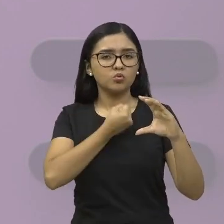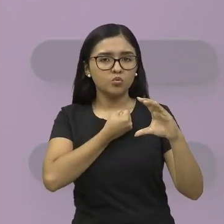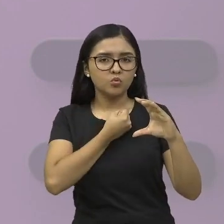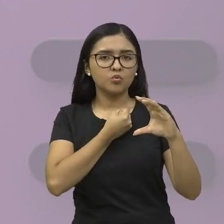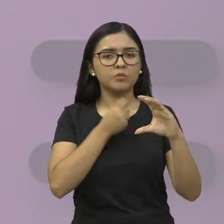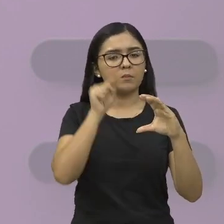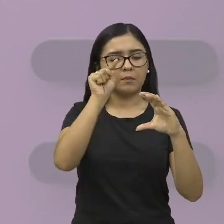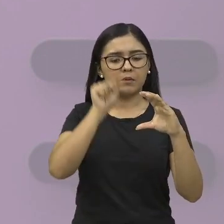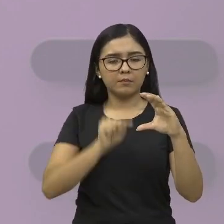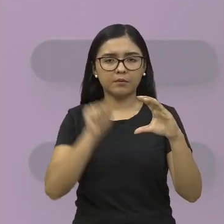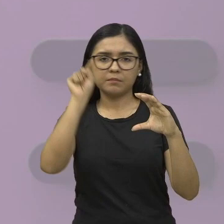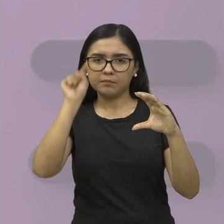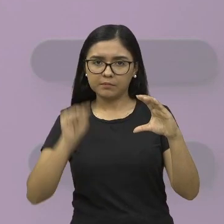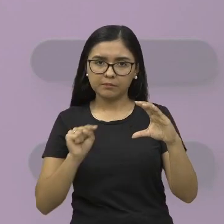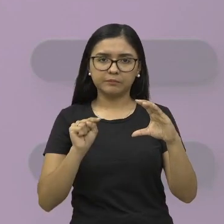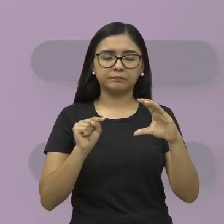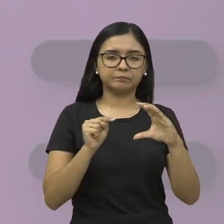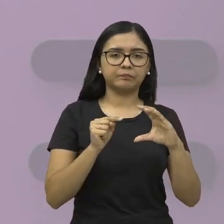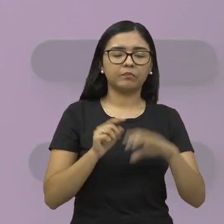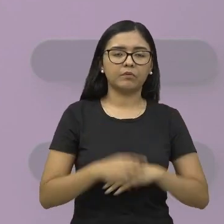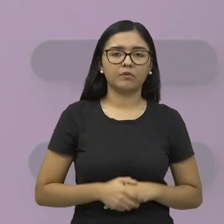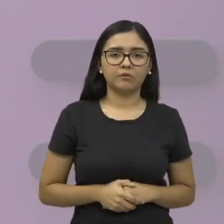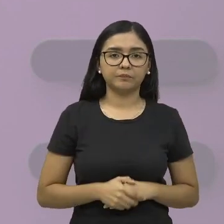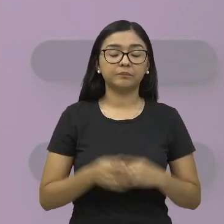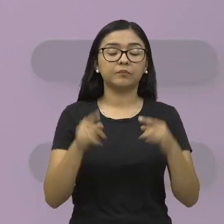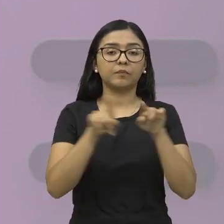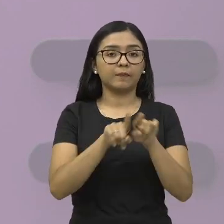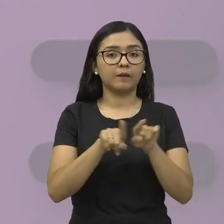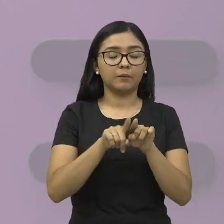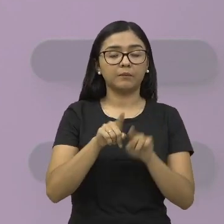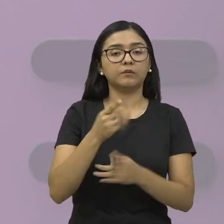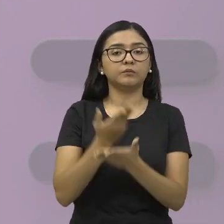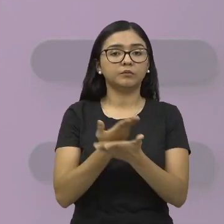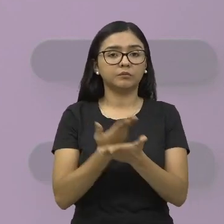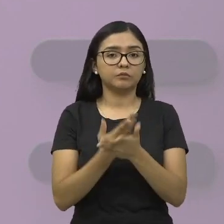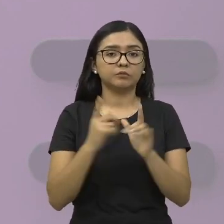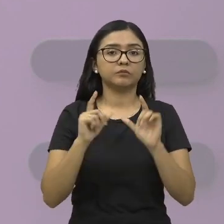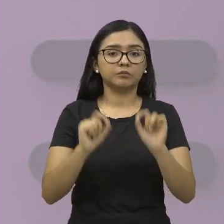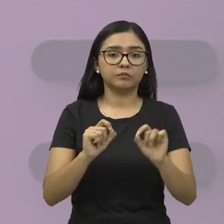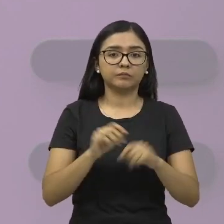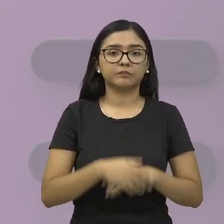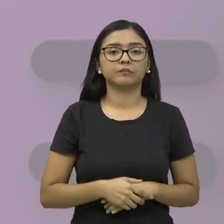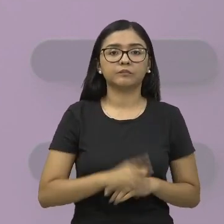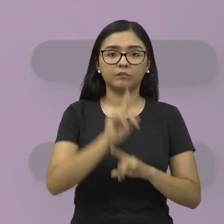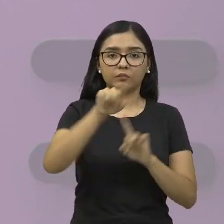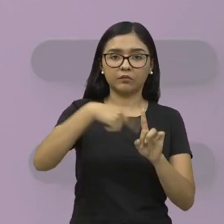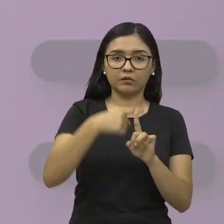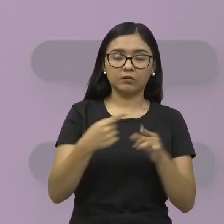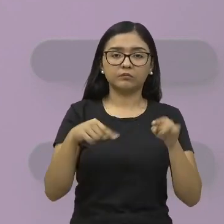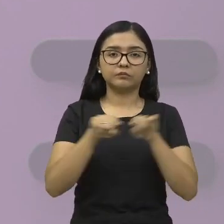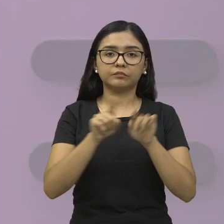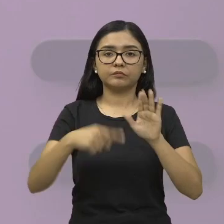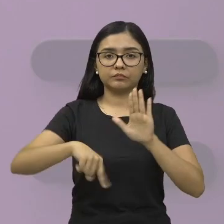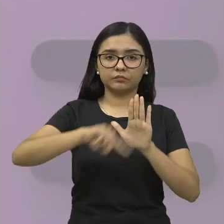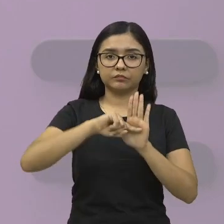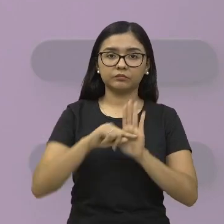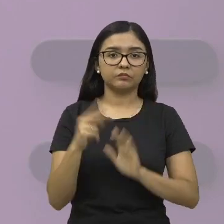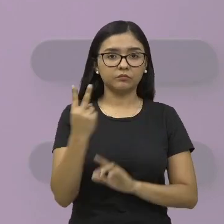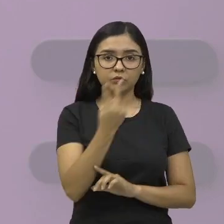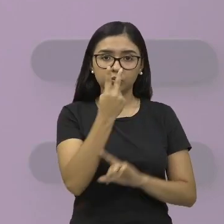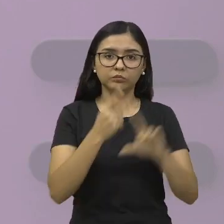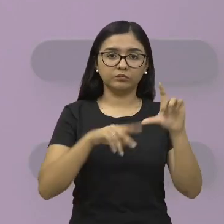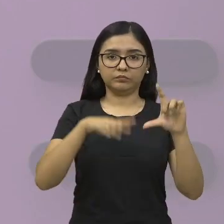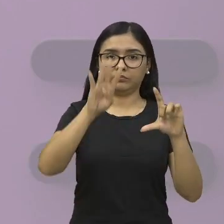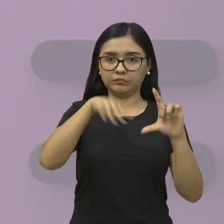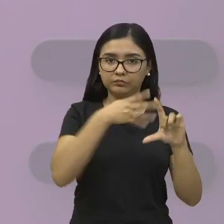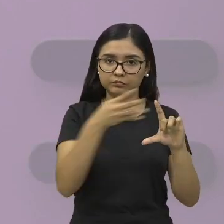cada termo e tal. Vimos também a operação de adição e subtração entre duas matrizes,